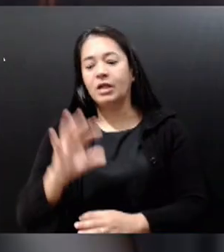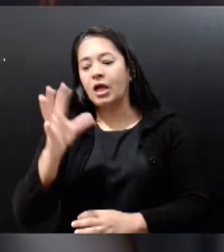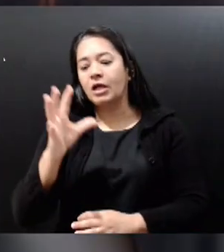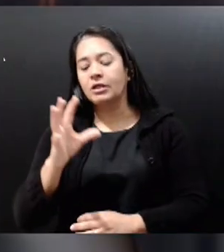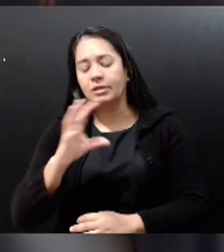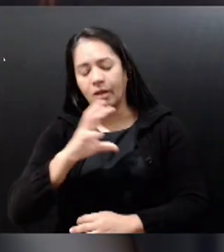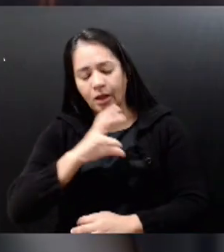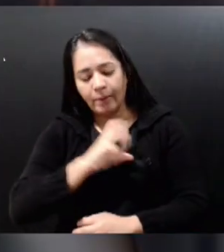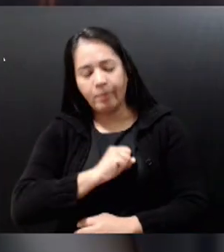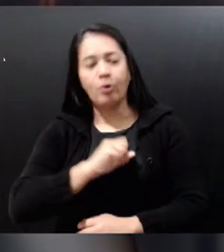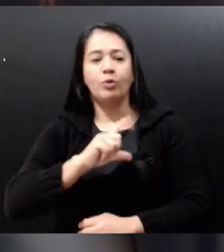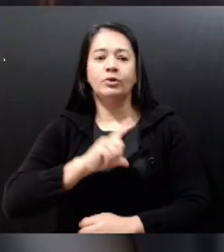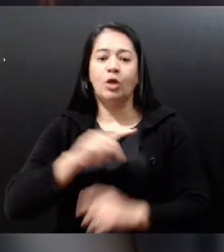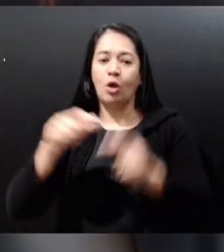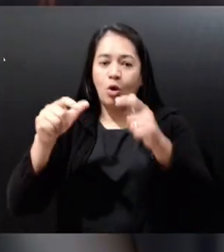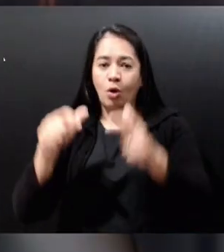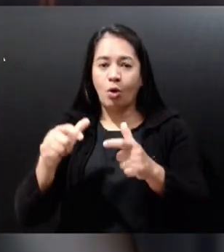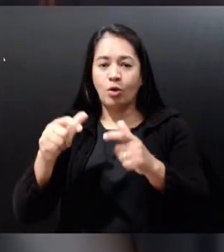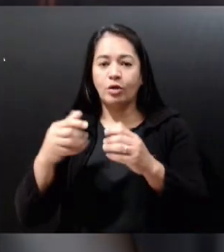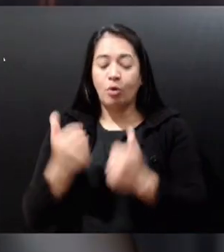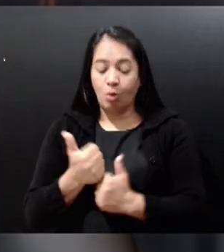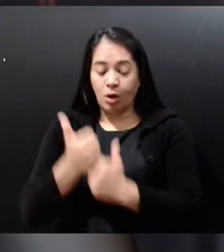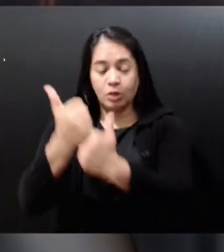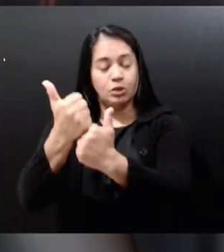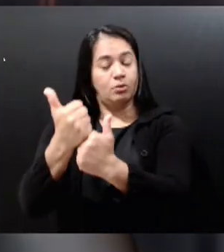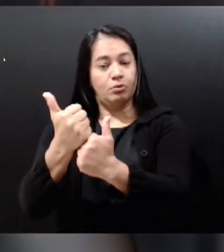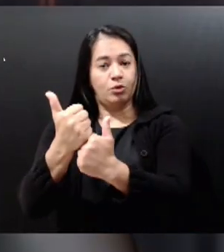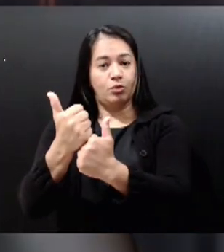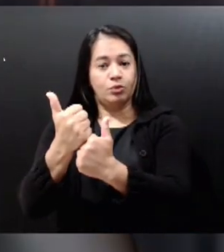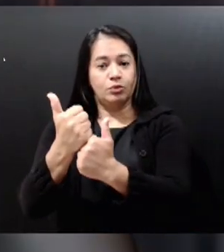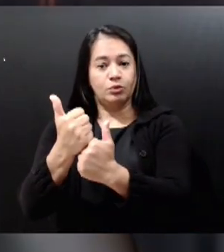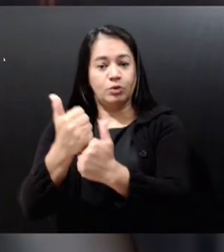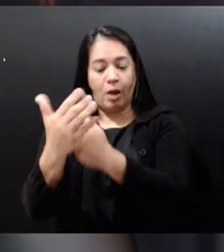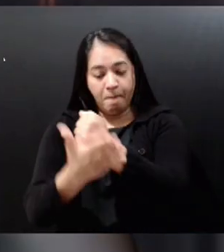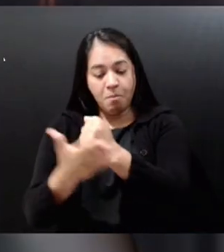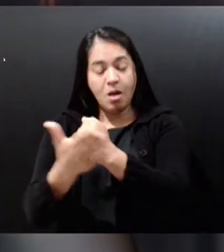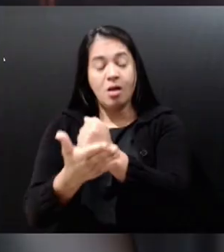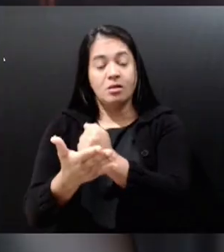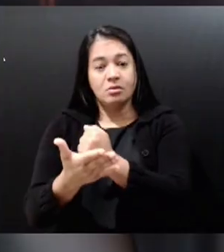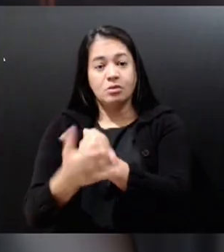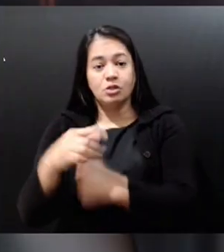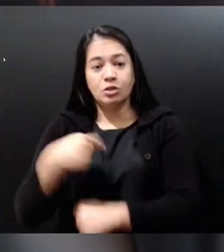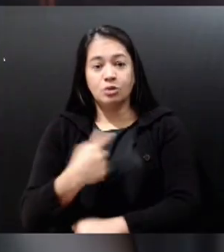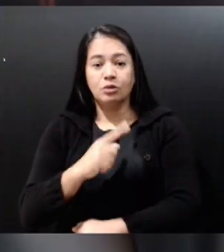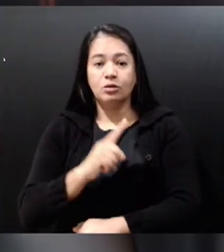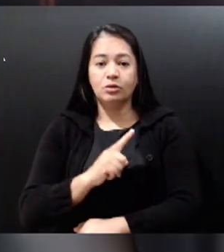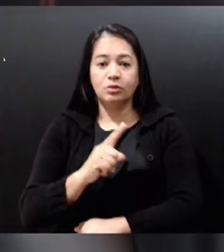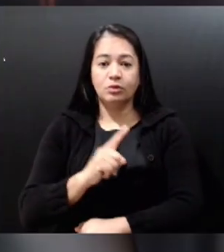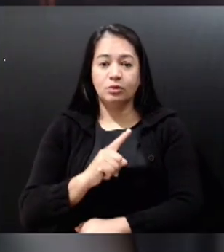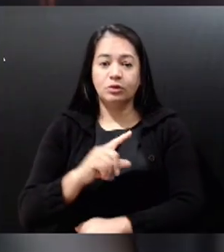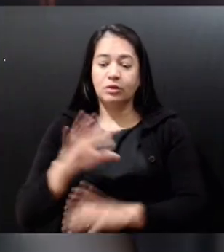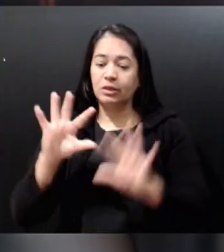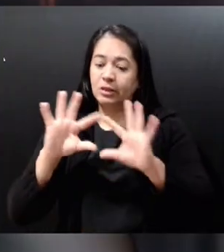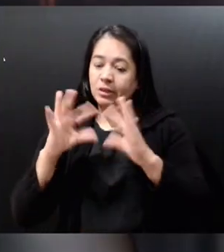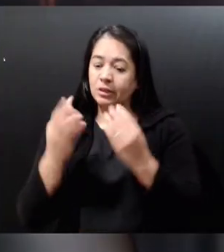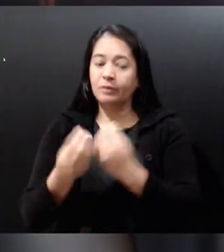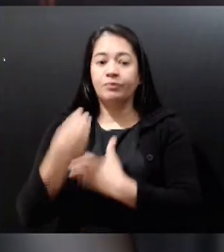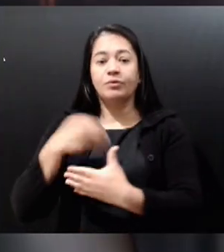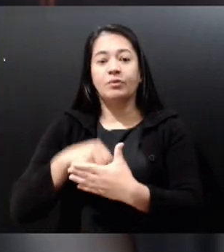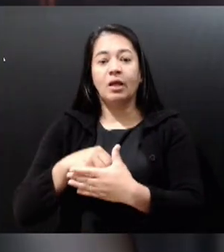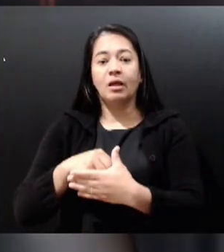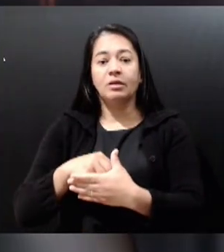de suporte onde a gente tem, né, nas famílias funcionais, um suporte, mas também é um lugar